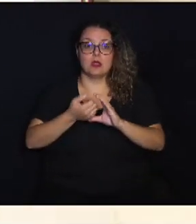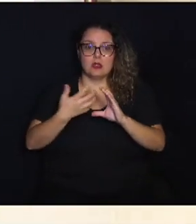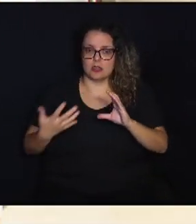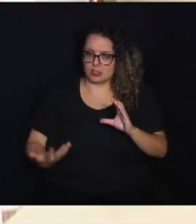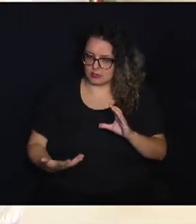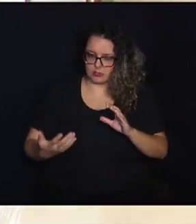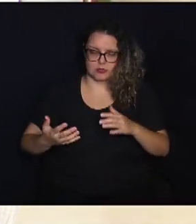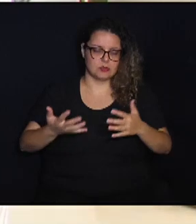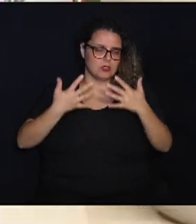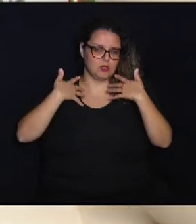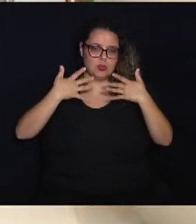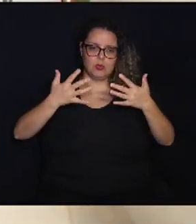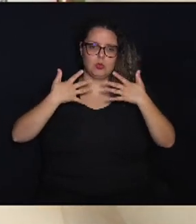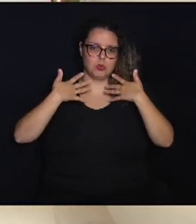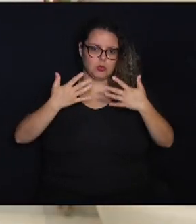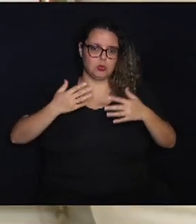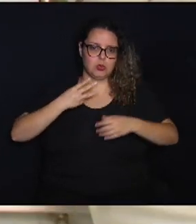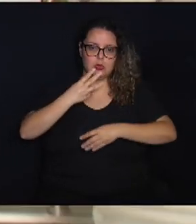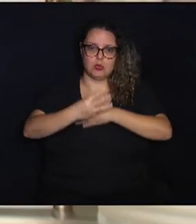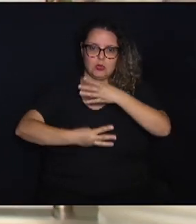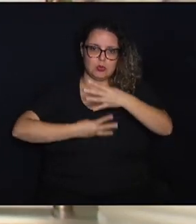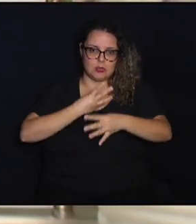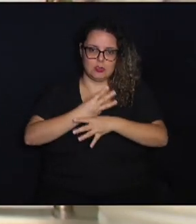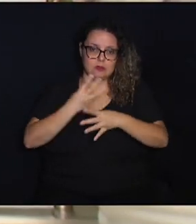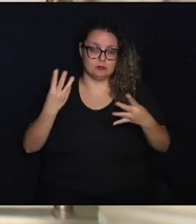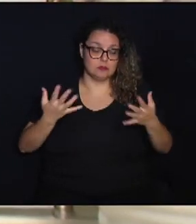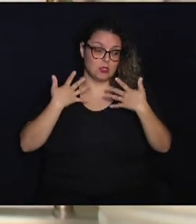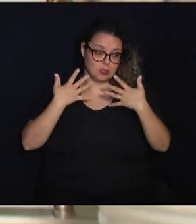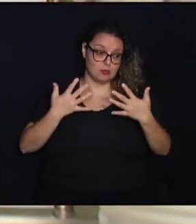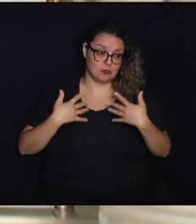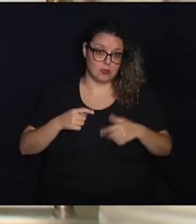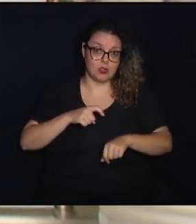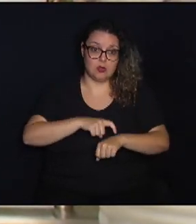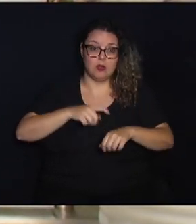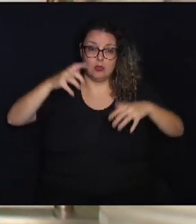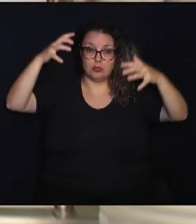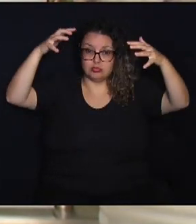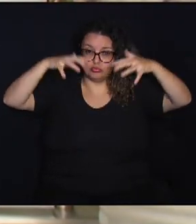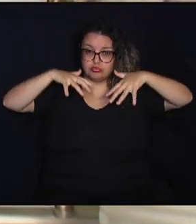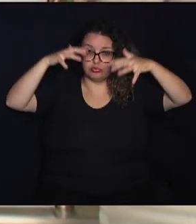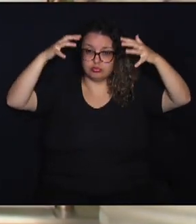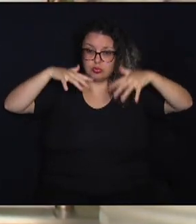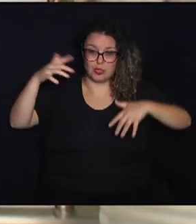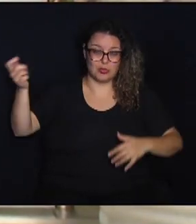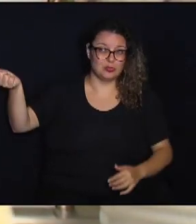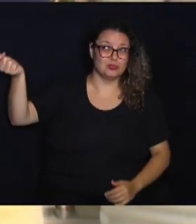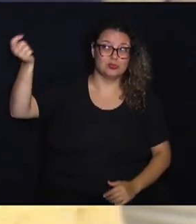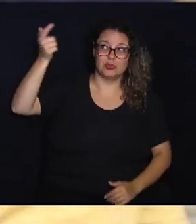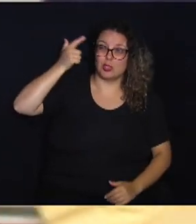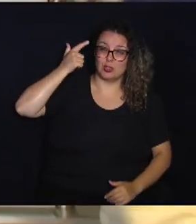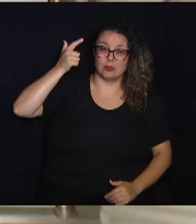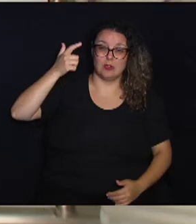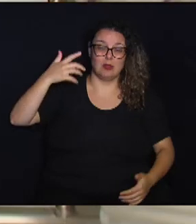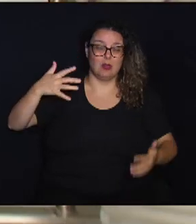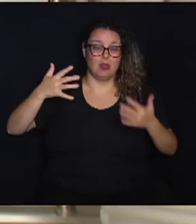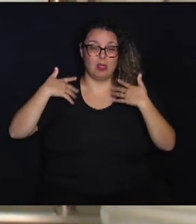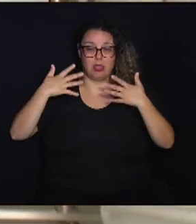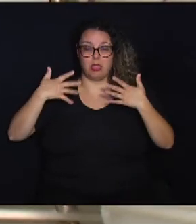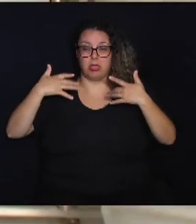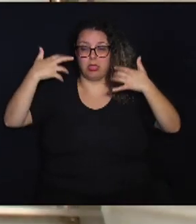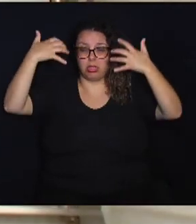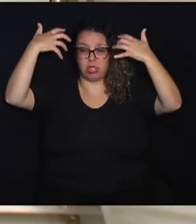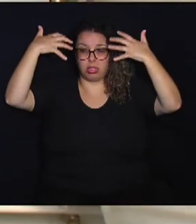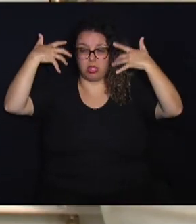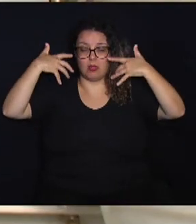O verão é essa instabilidade, é um período bastante chuvoso, sol muito quente, daqui a pouco você tem